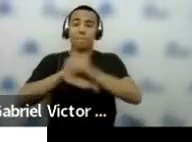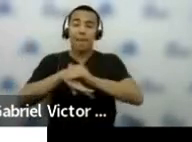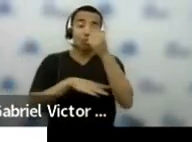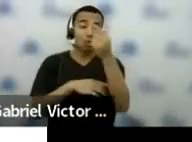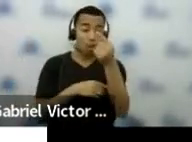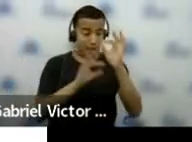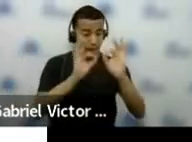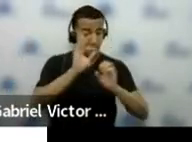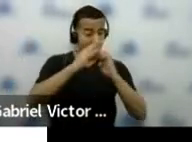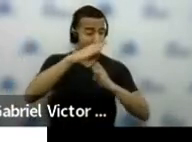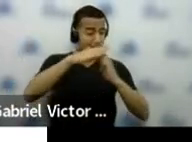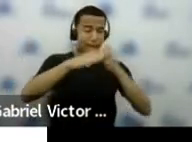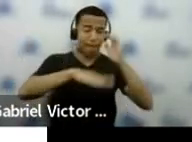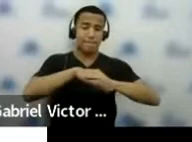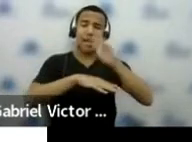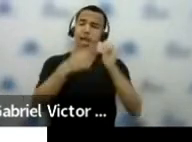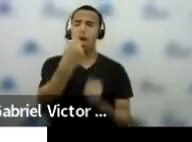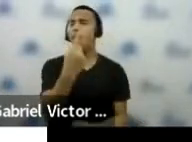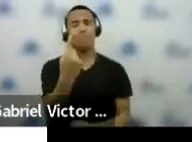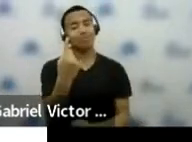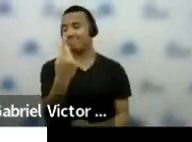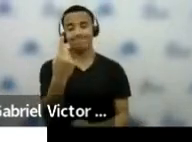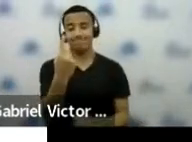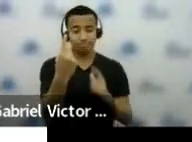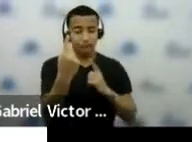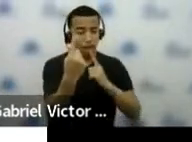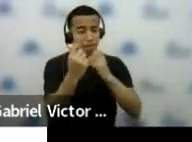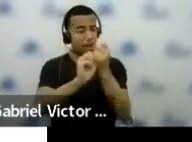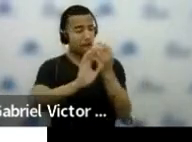empresa, porque não são projetos de uma empresa, e sim de um segmento